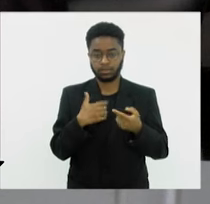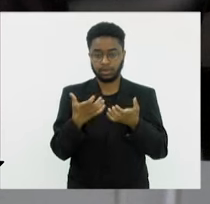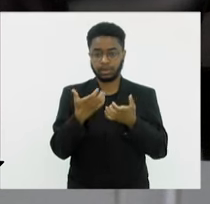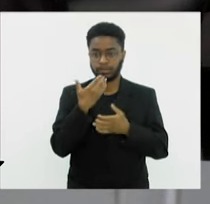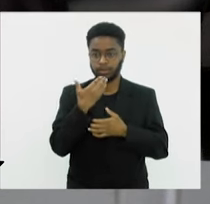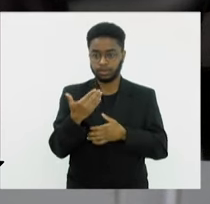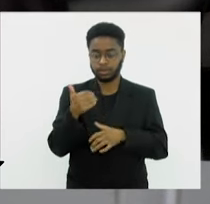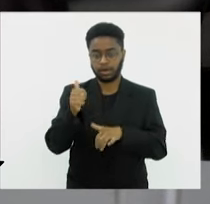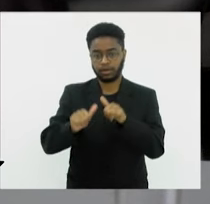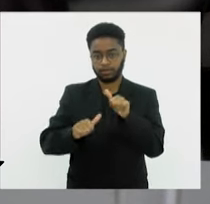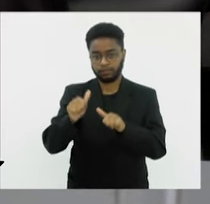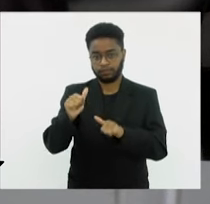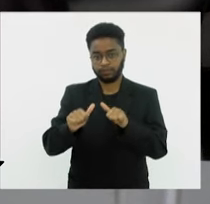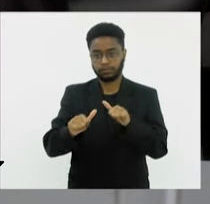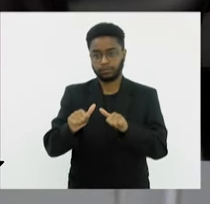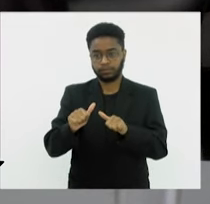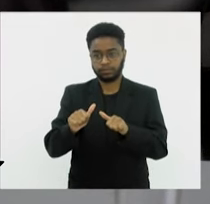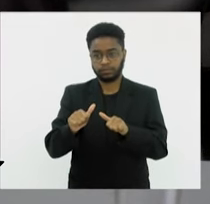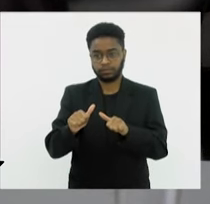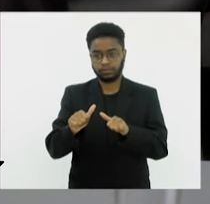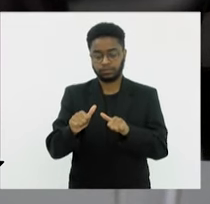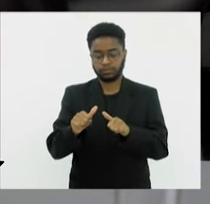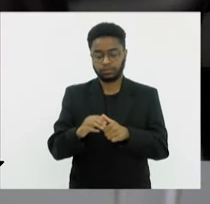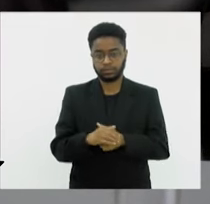examinasse a possibilidade